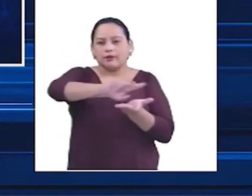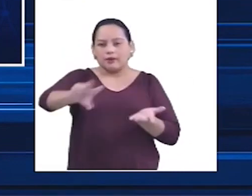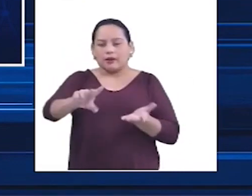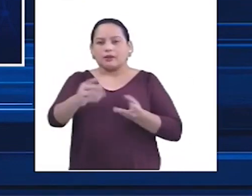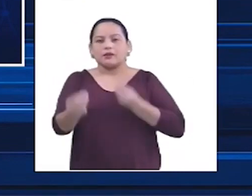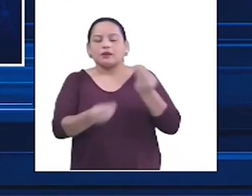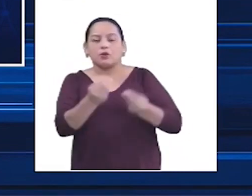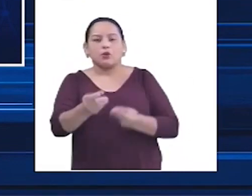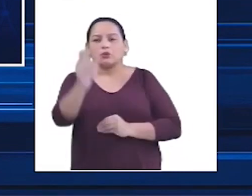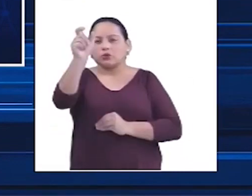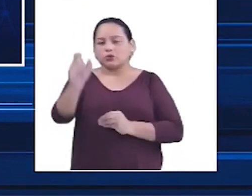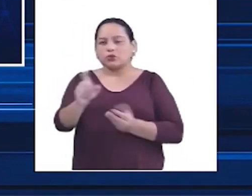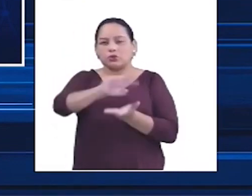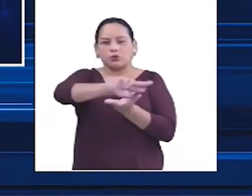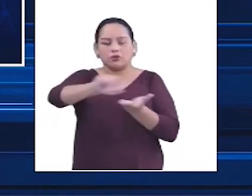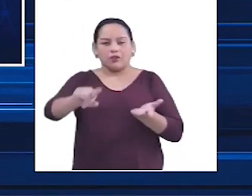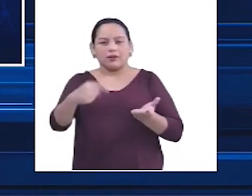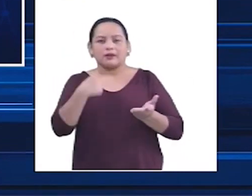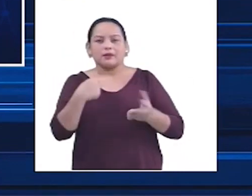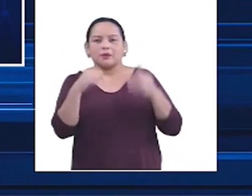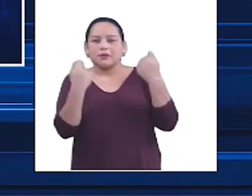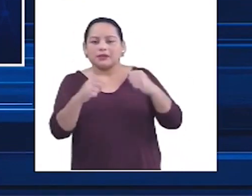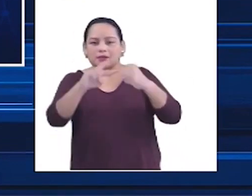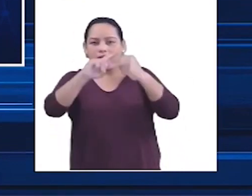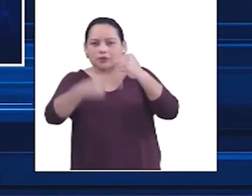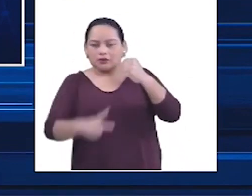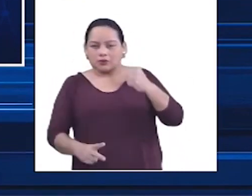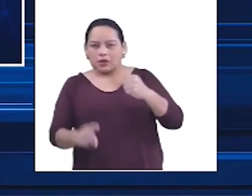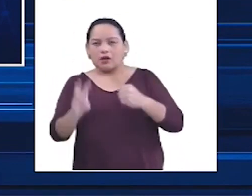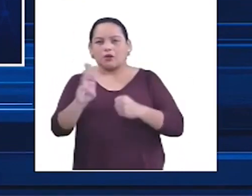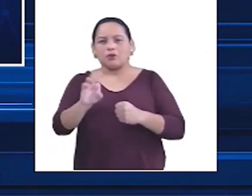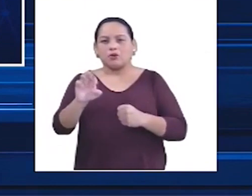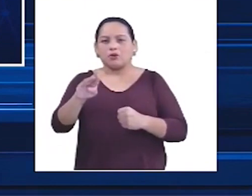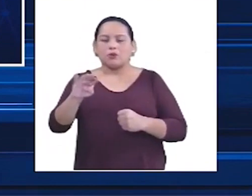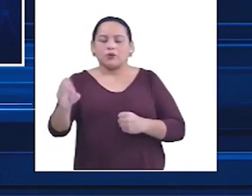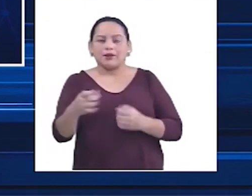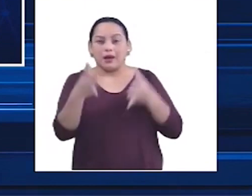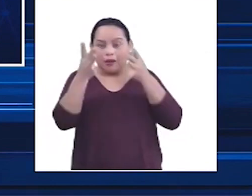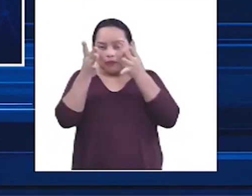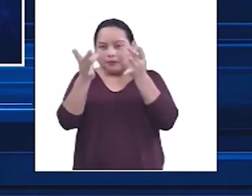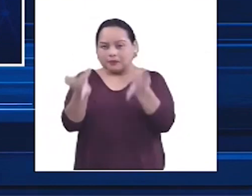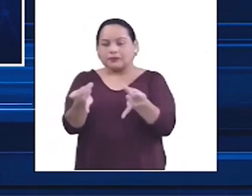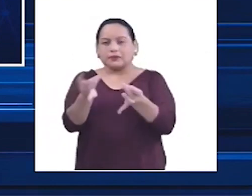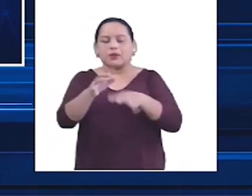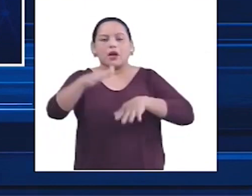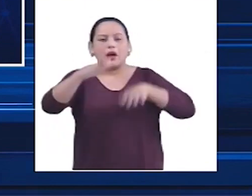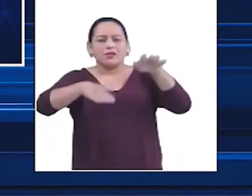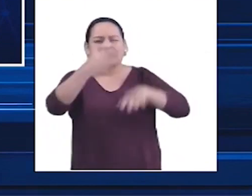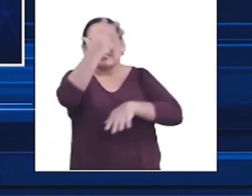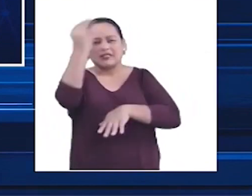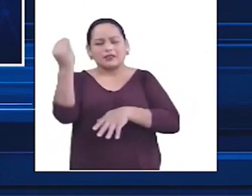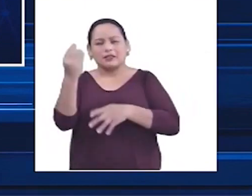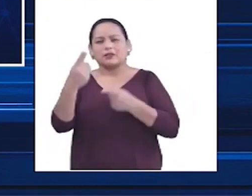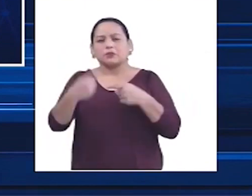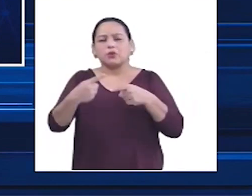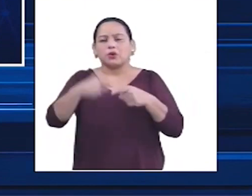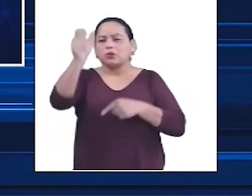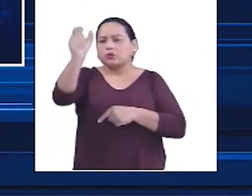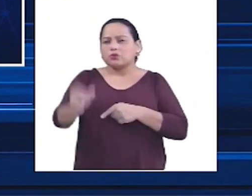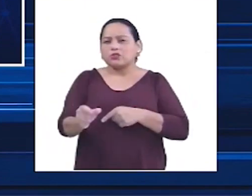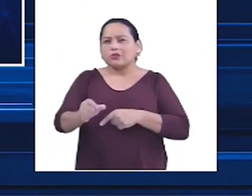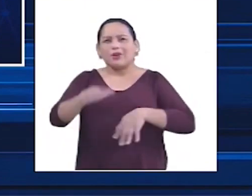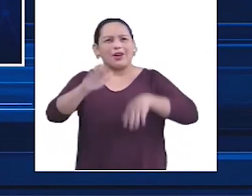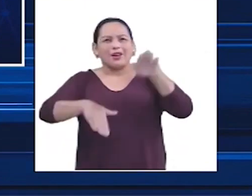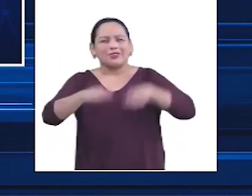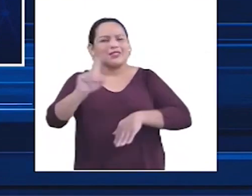Sendo um sujeito no plural, eu devo conjugar com were. Tá certo? Então, muita atenção. Às vezes, a gente esquece que o sujeito nem sempre é uma